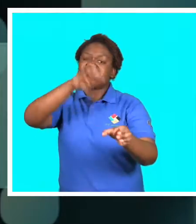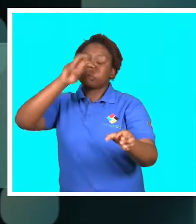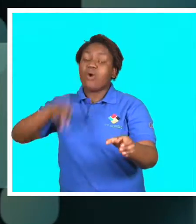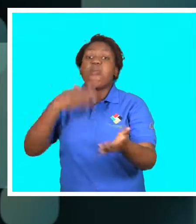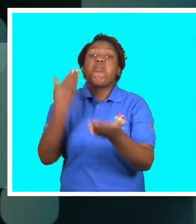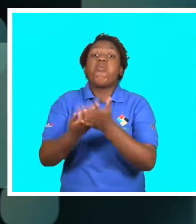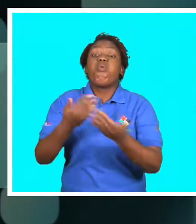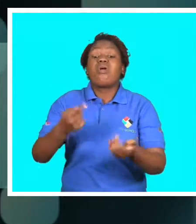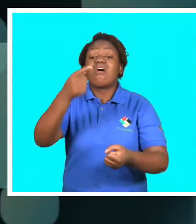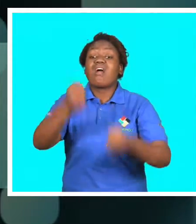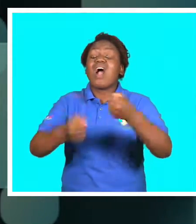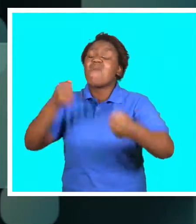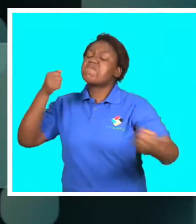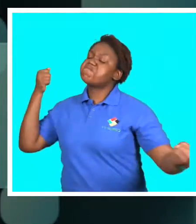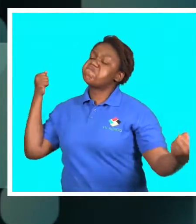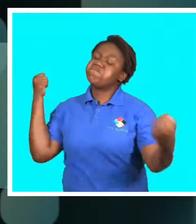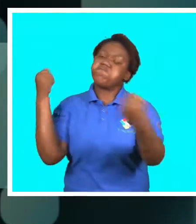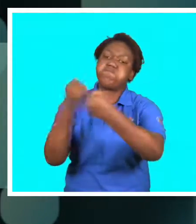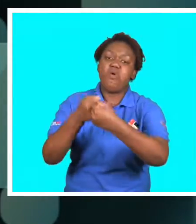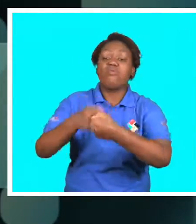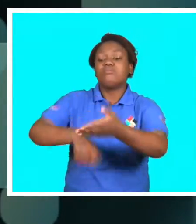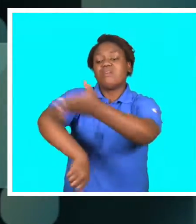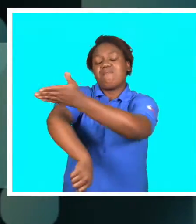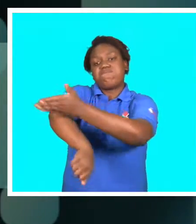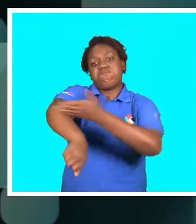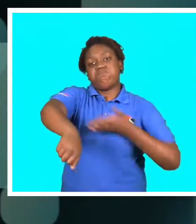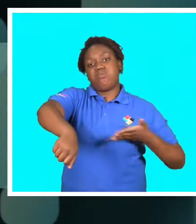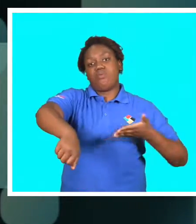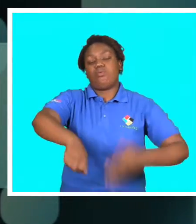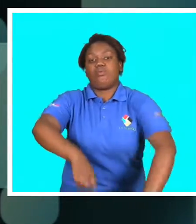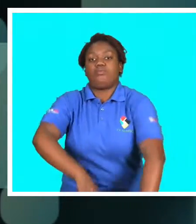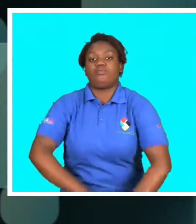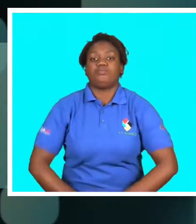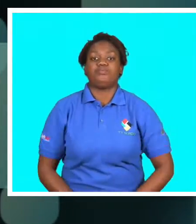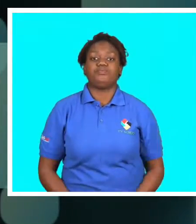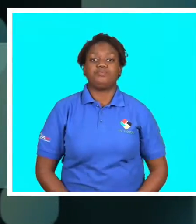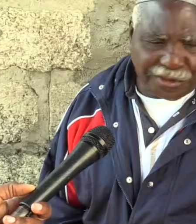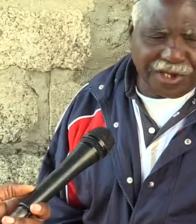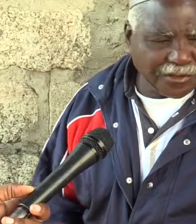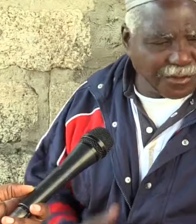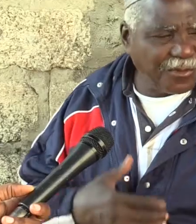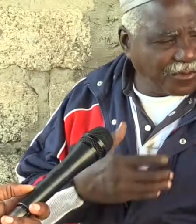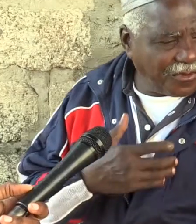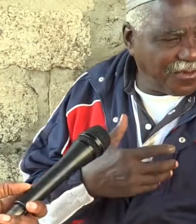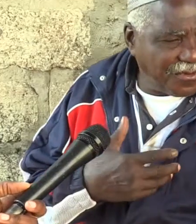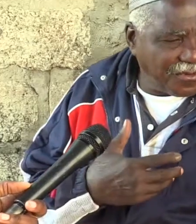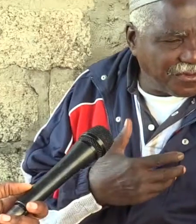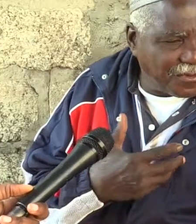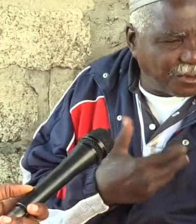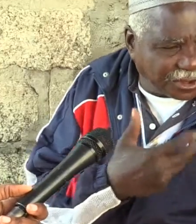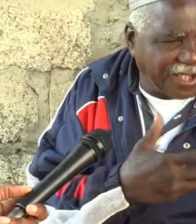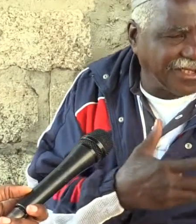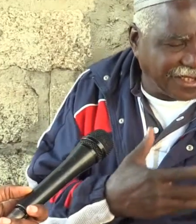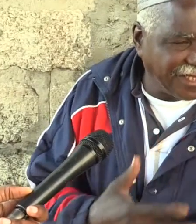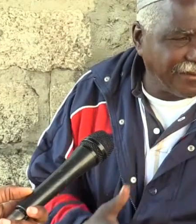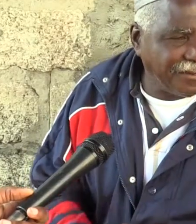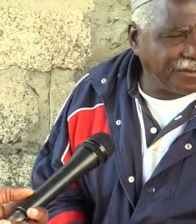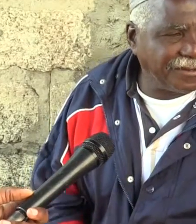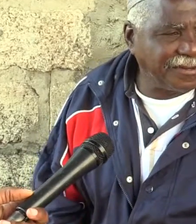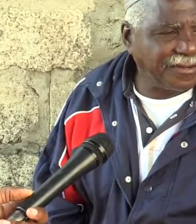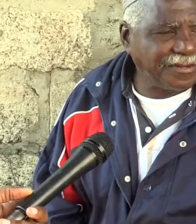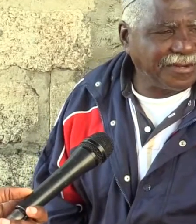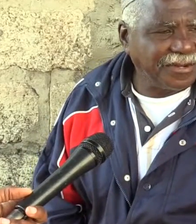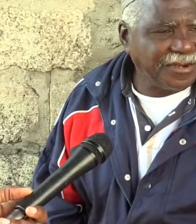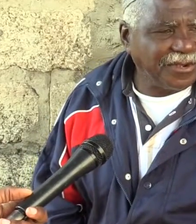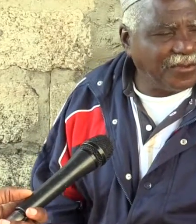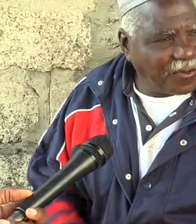de abandonar os ringues por causa do acidente. Eu gostei daquilo.